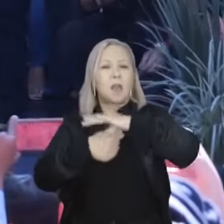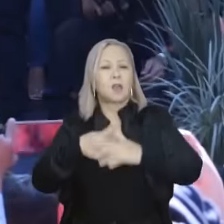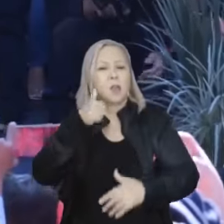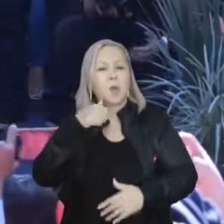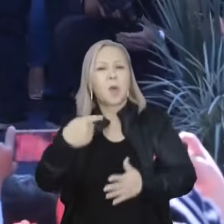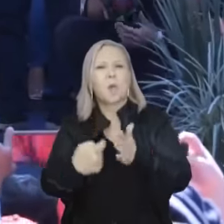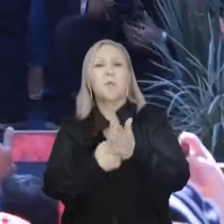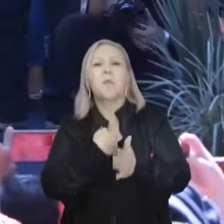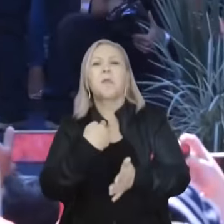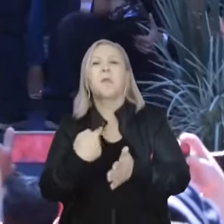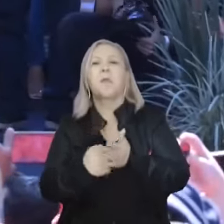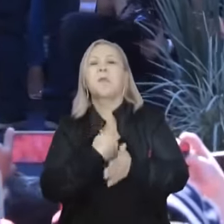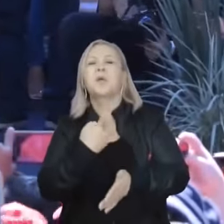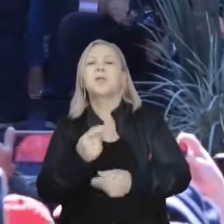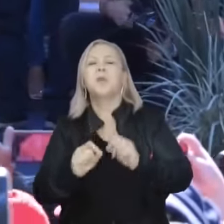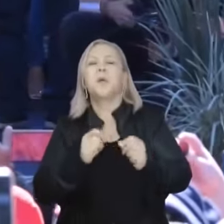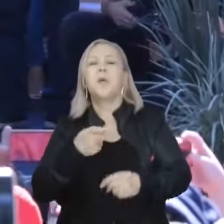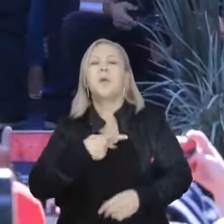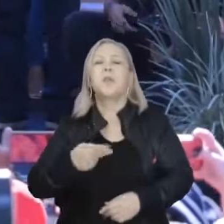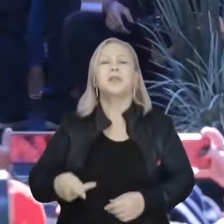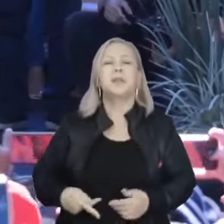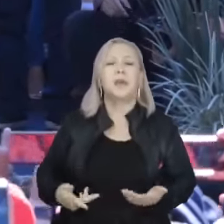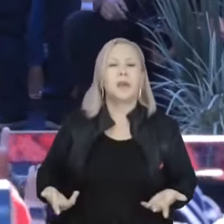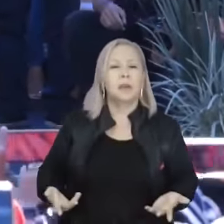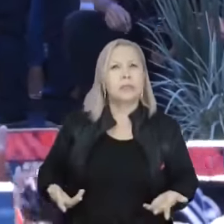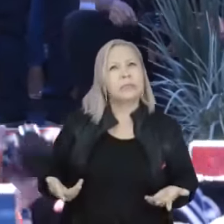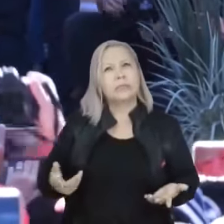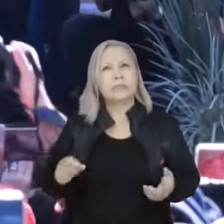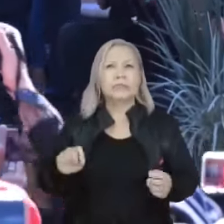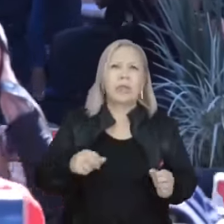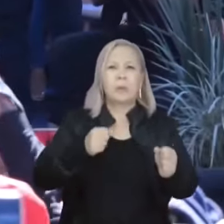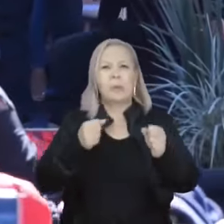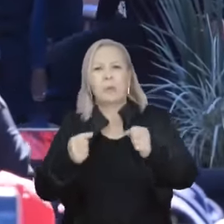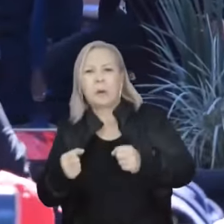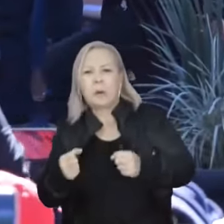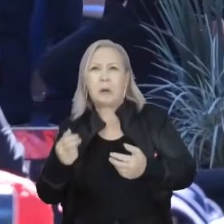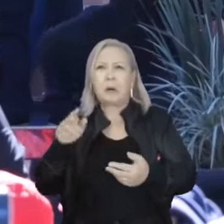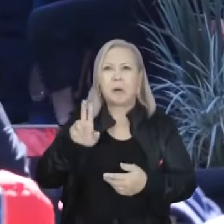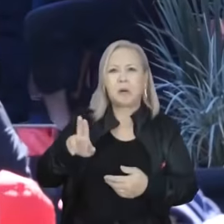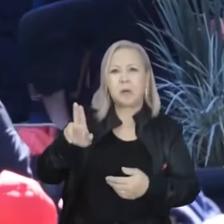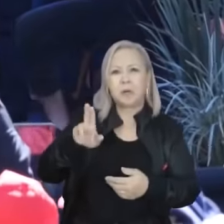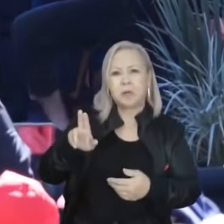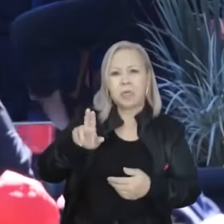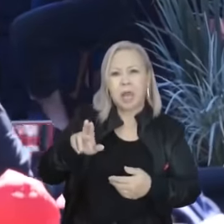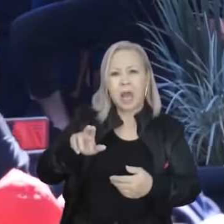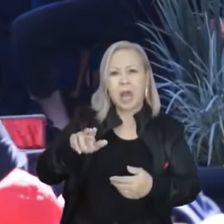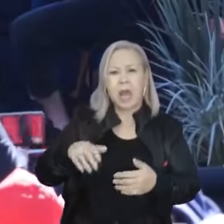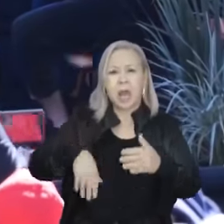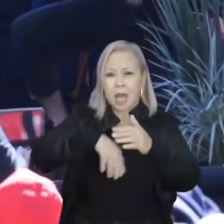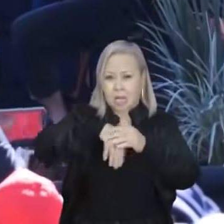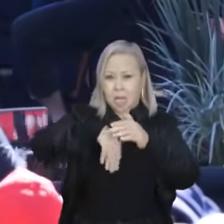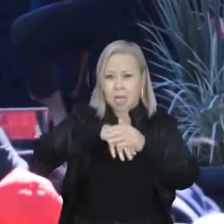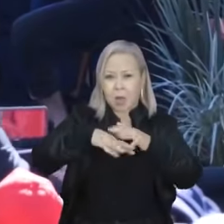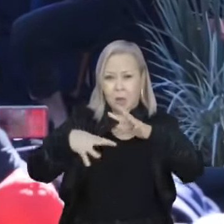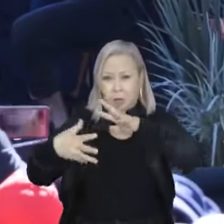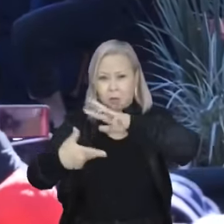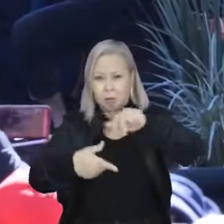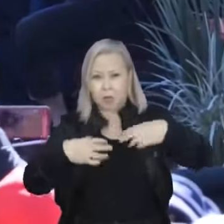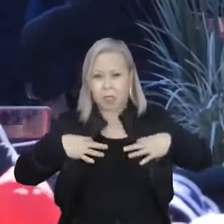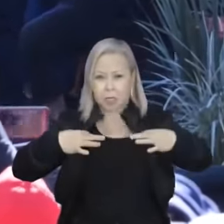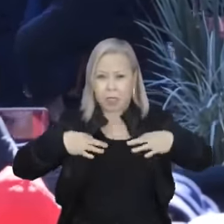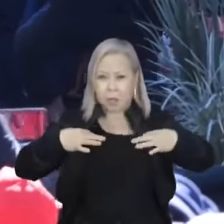perguntou assim para mim: presidente, será que eu posso usar na Copa do Mundo a camisa da seleção brasileira,